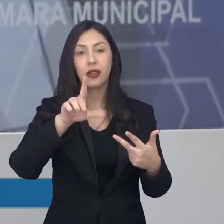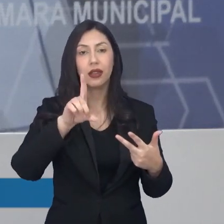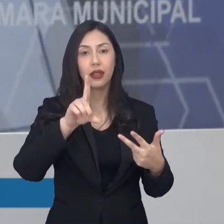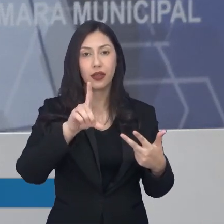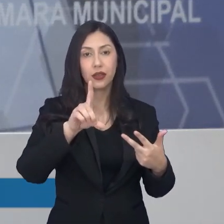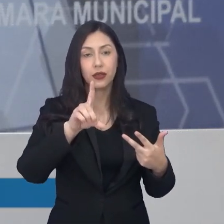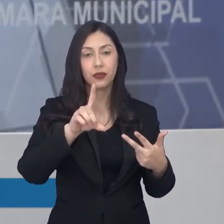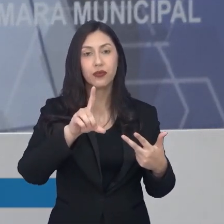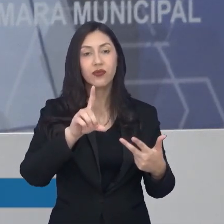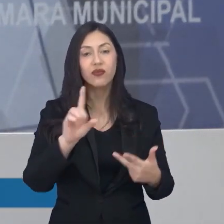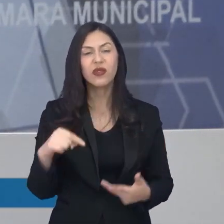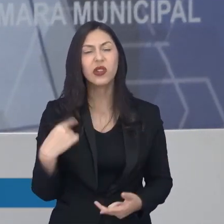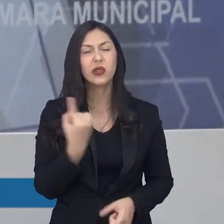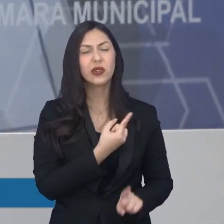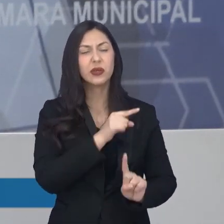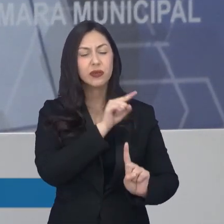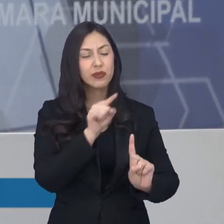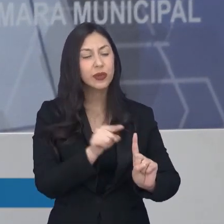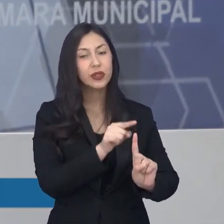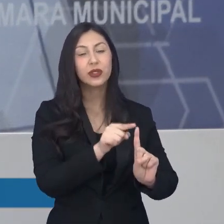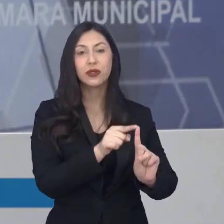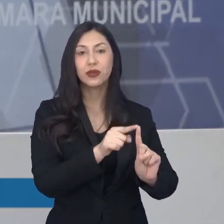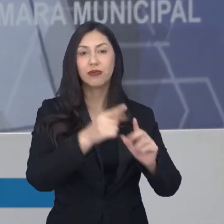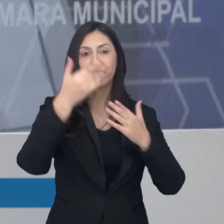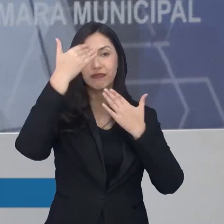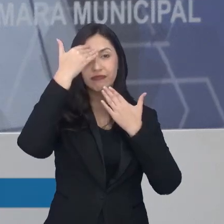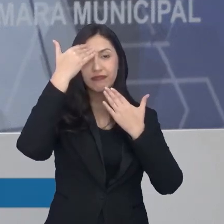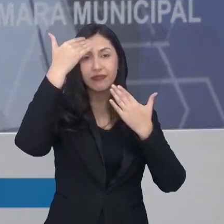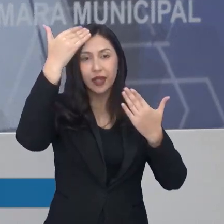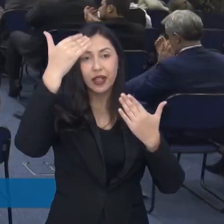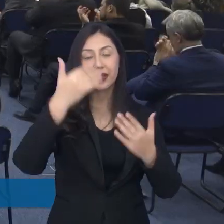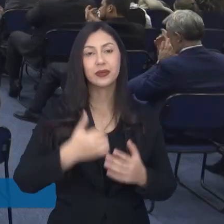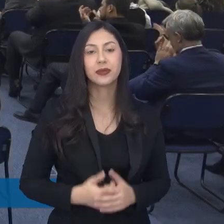Essa é a nossa missão. Obrigado.